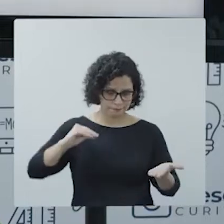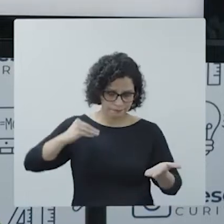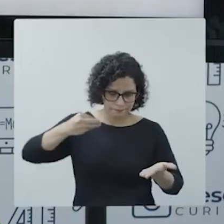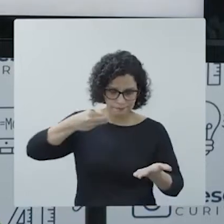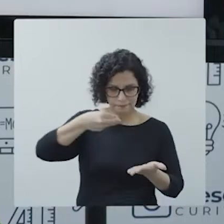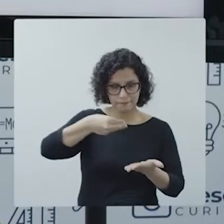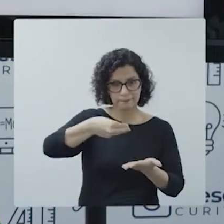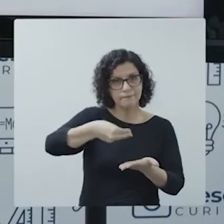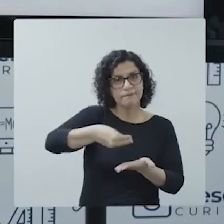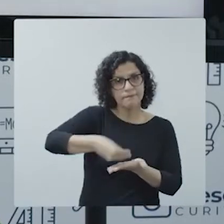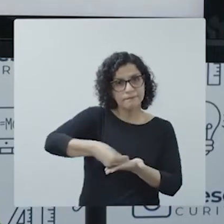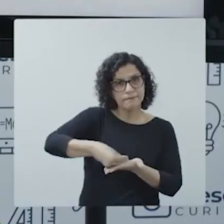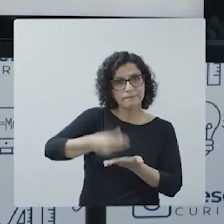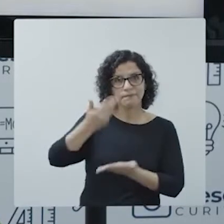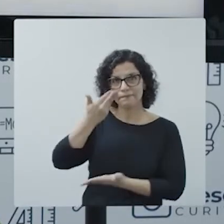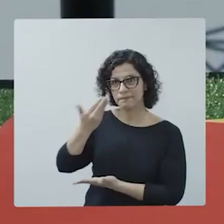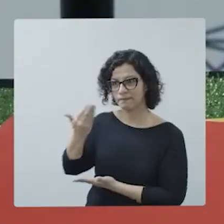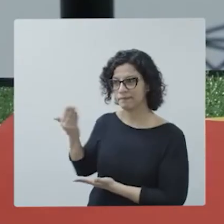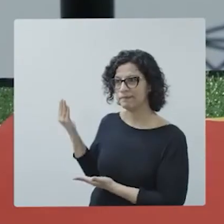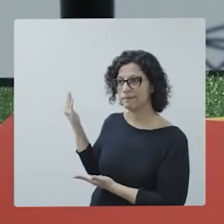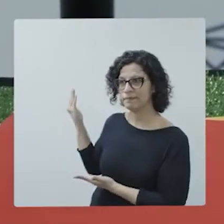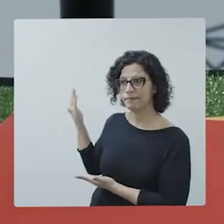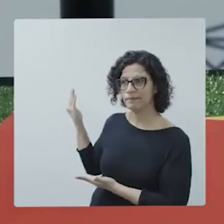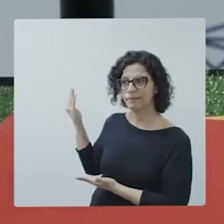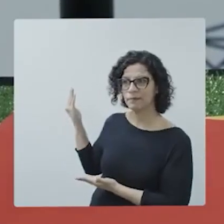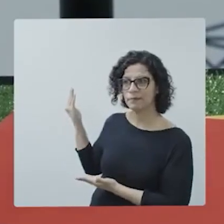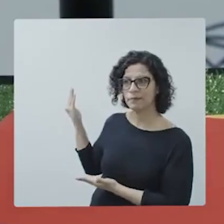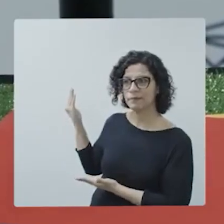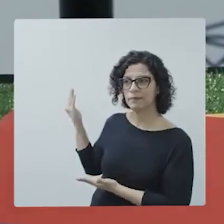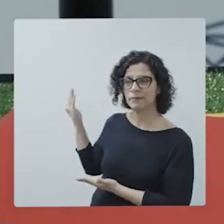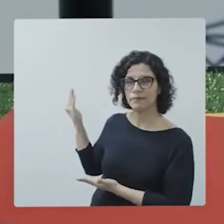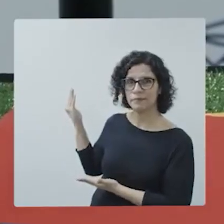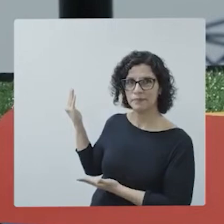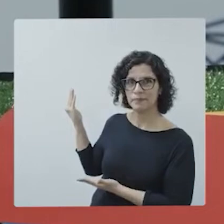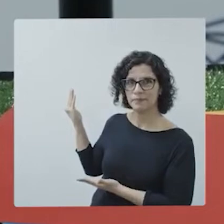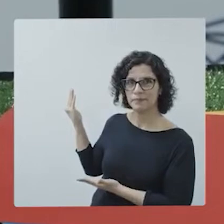e levamos até a outra extremidade.